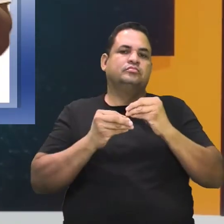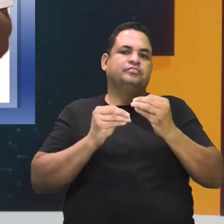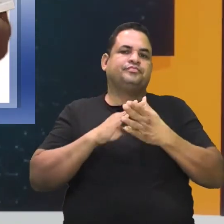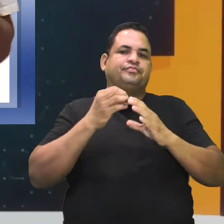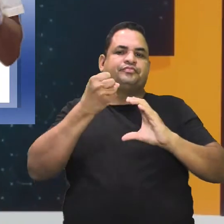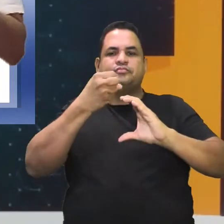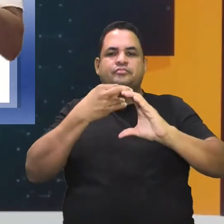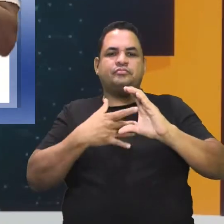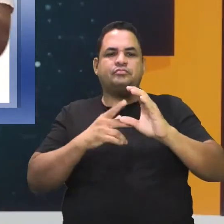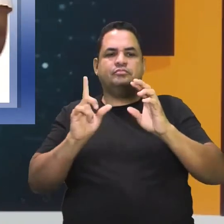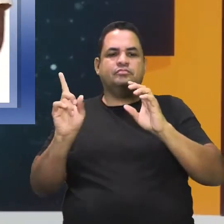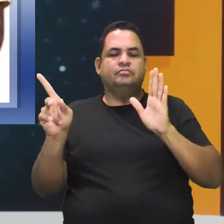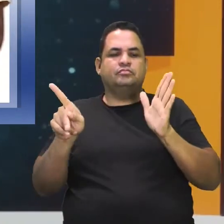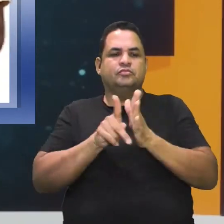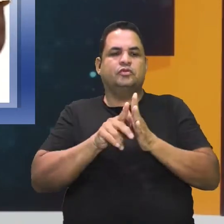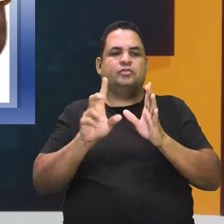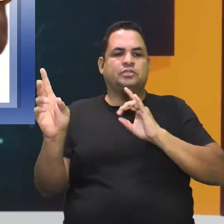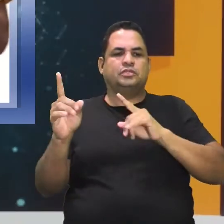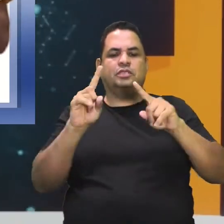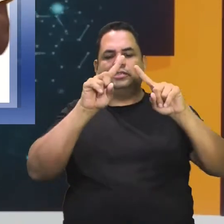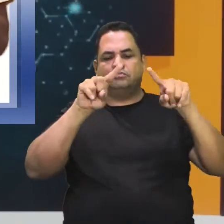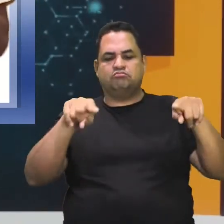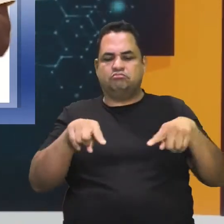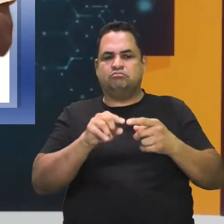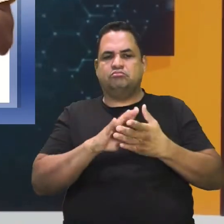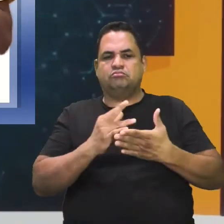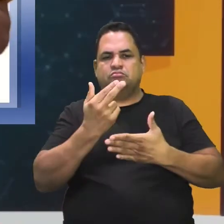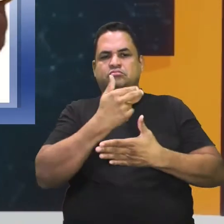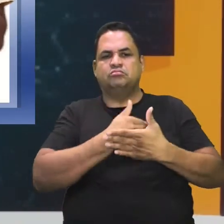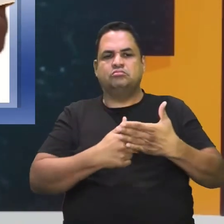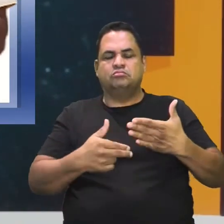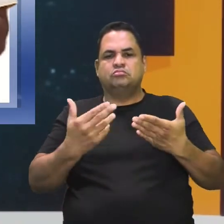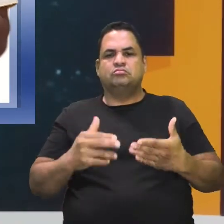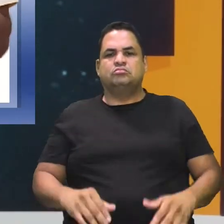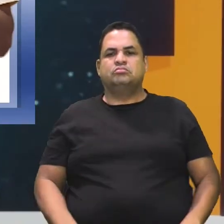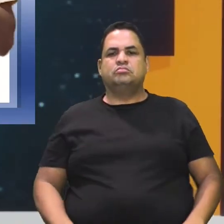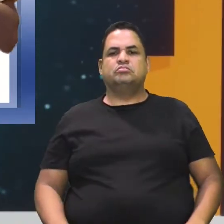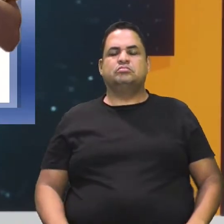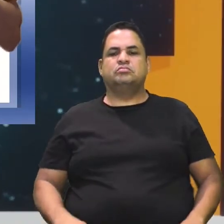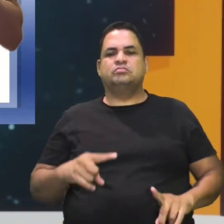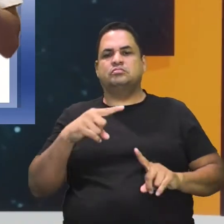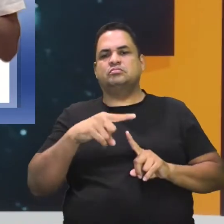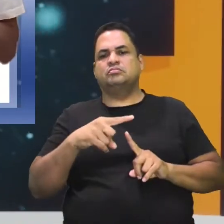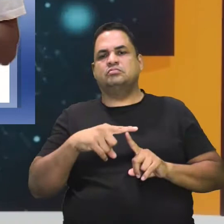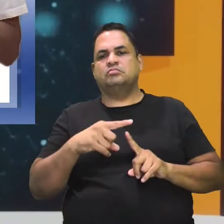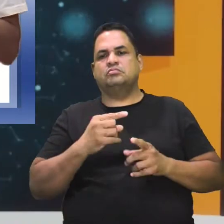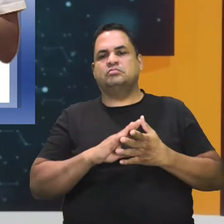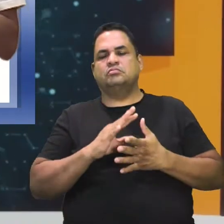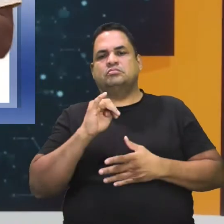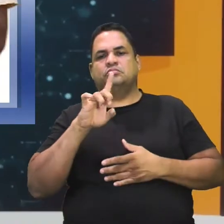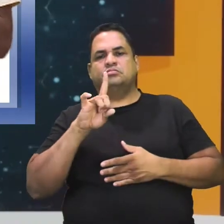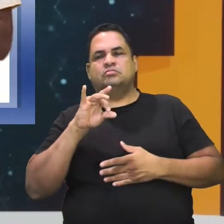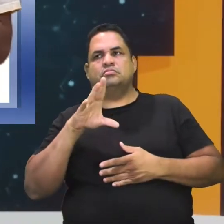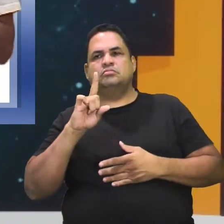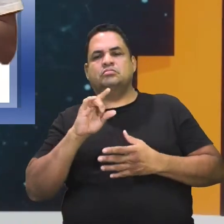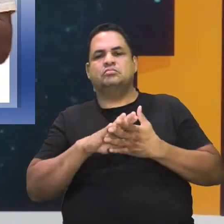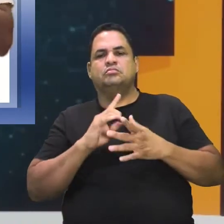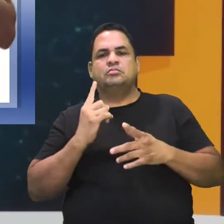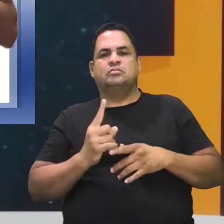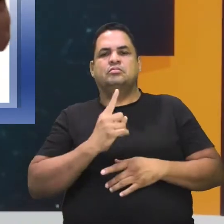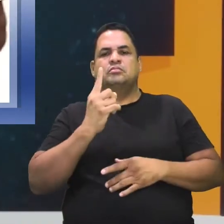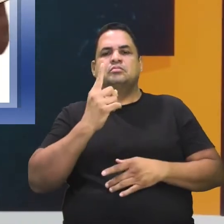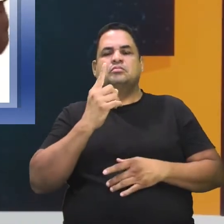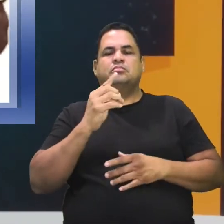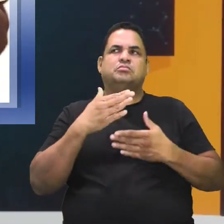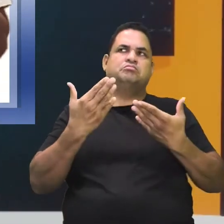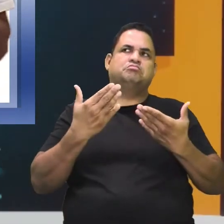alguma característica de cada um deles. A gente colocou os nomes e o desenho, Isso. né? Umas características, tipo, no isósceles a altura faz